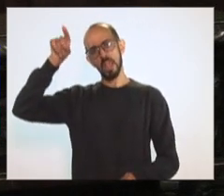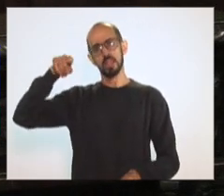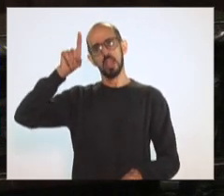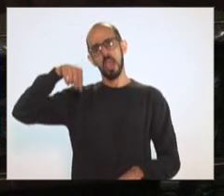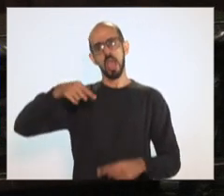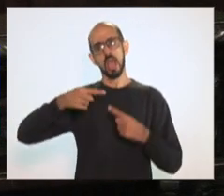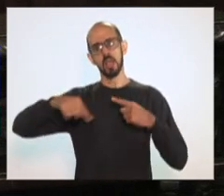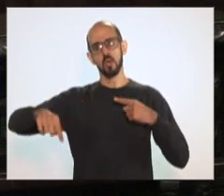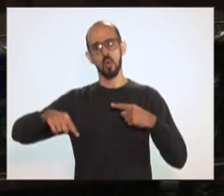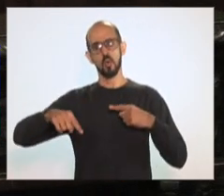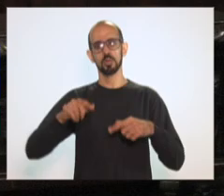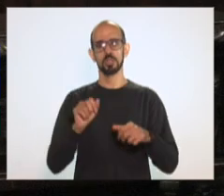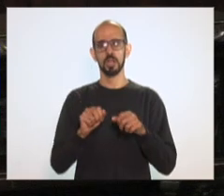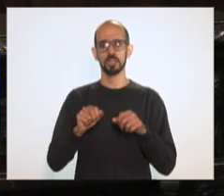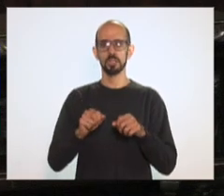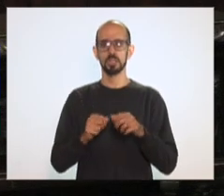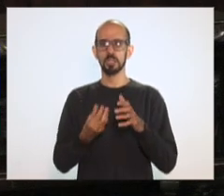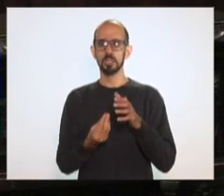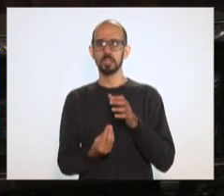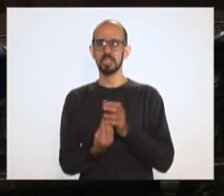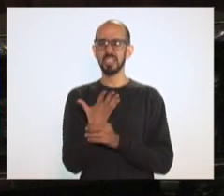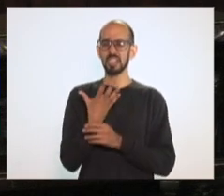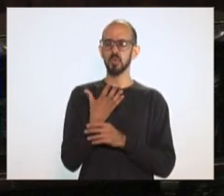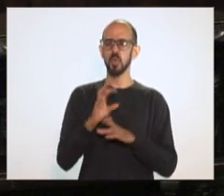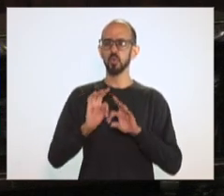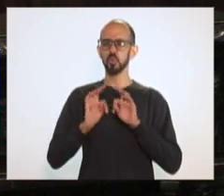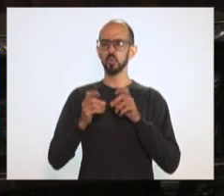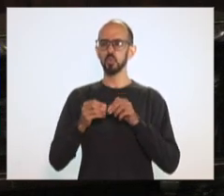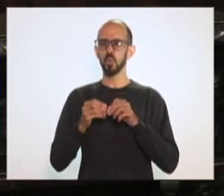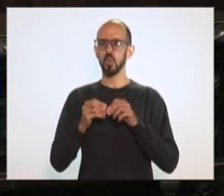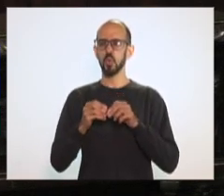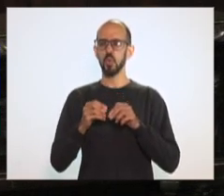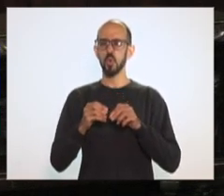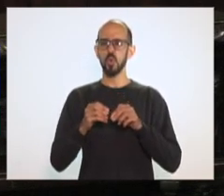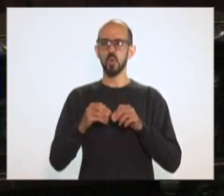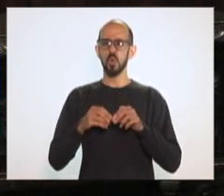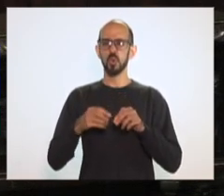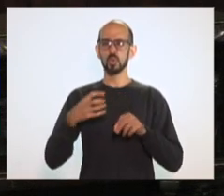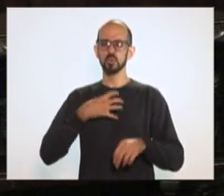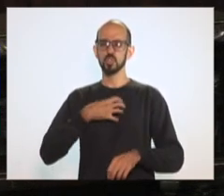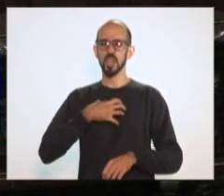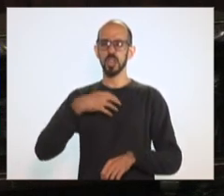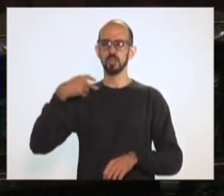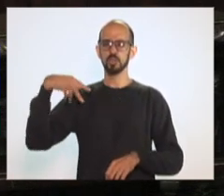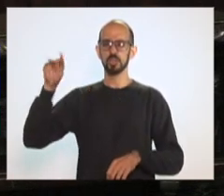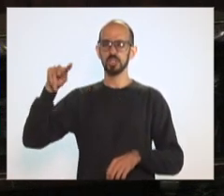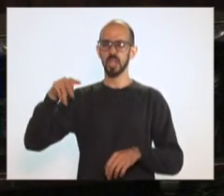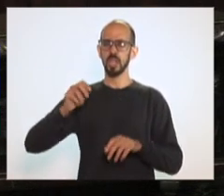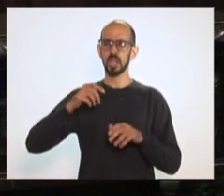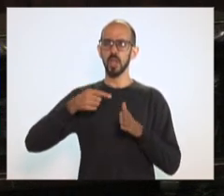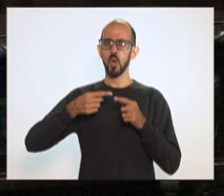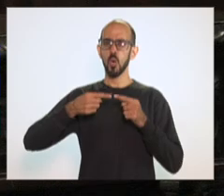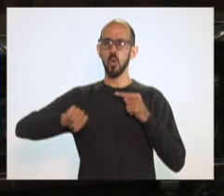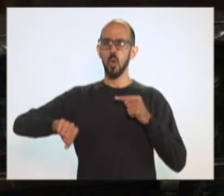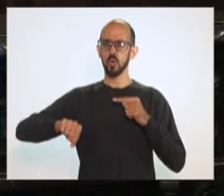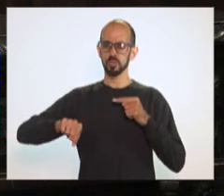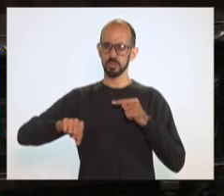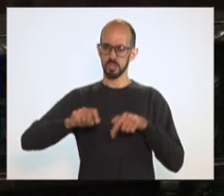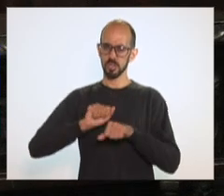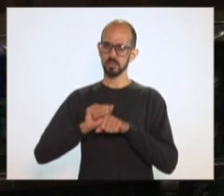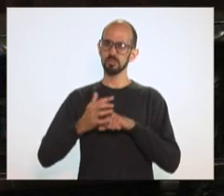toda uma lógica negacionista de reconhecer hoje que temos na sociedade 280